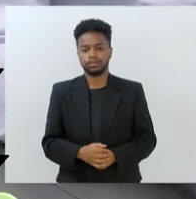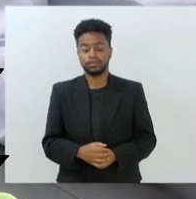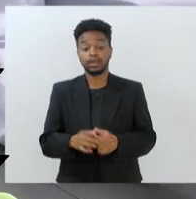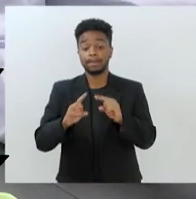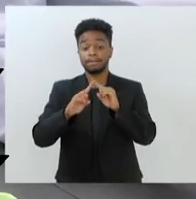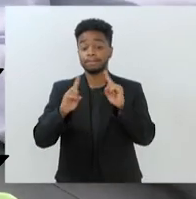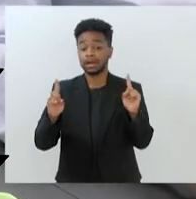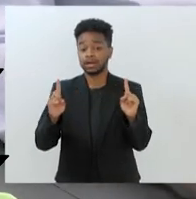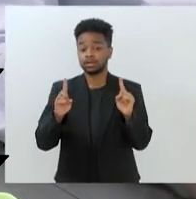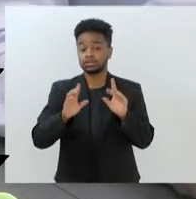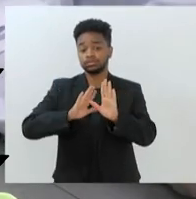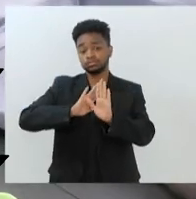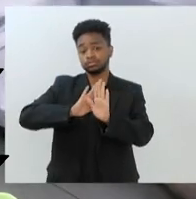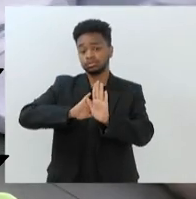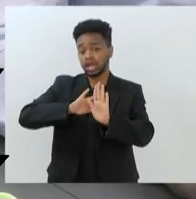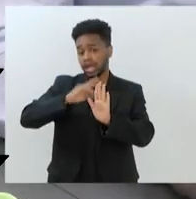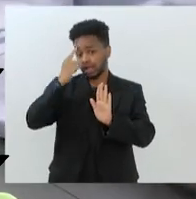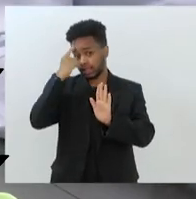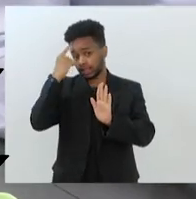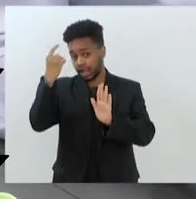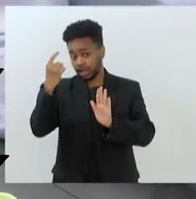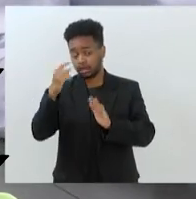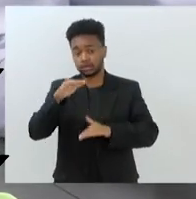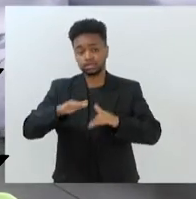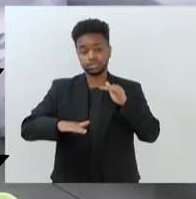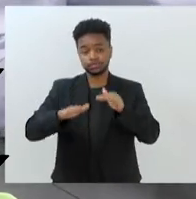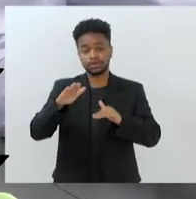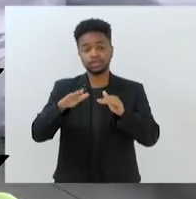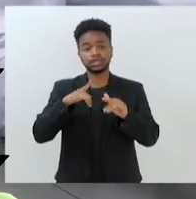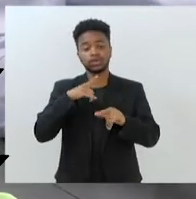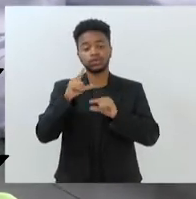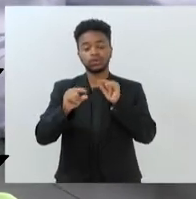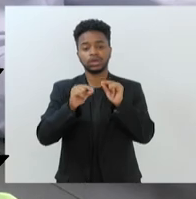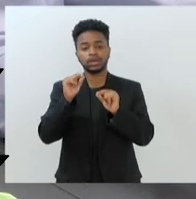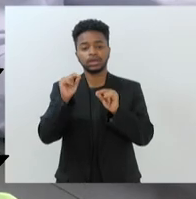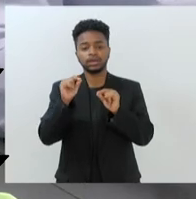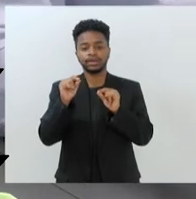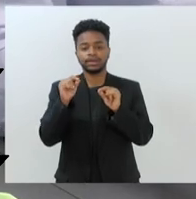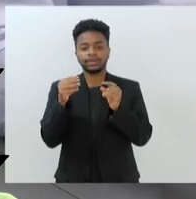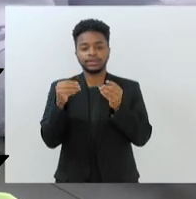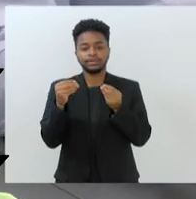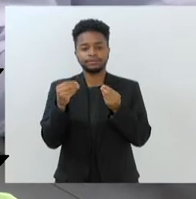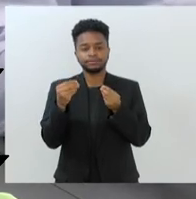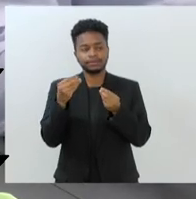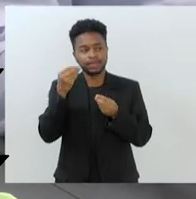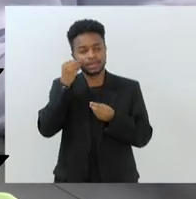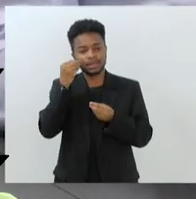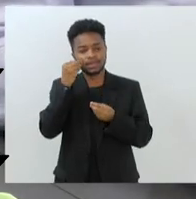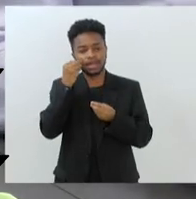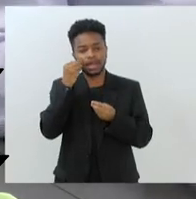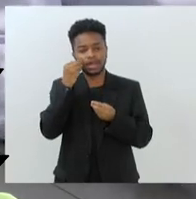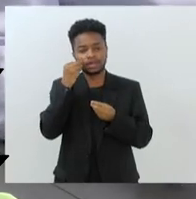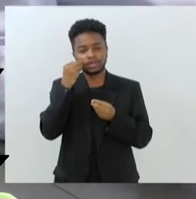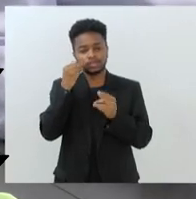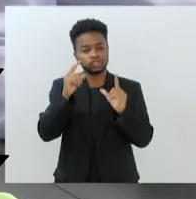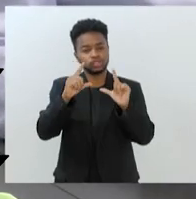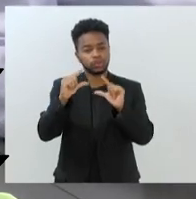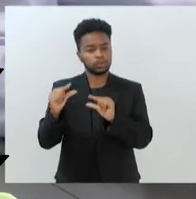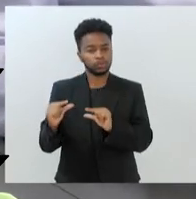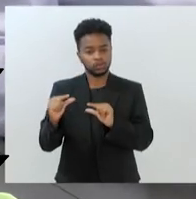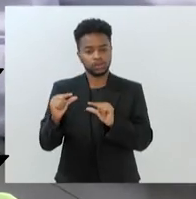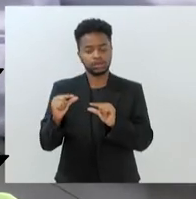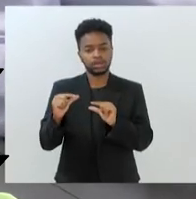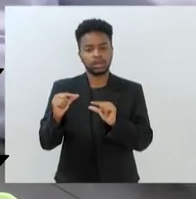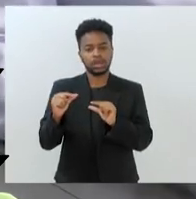por trás dessas ideias, muitas vezes, está enfraquecer aquilo que o licenciamento ambiental tem de